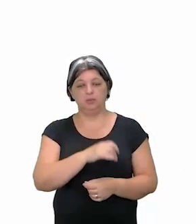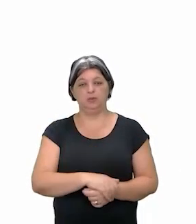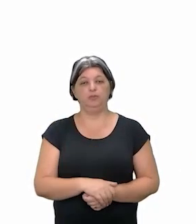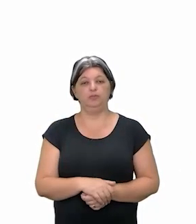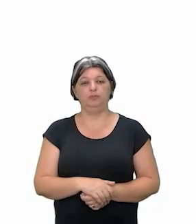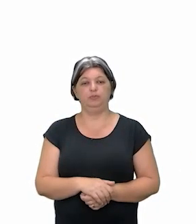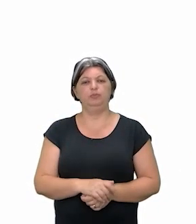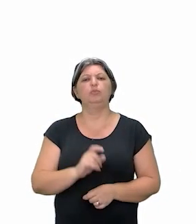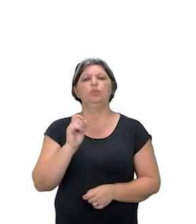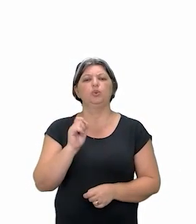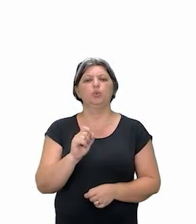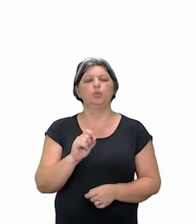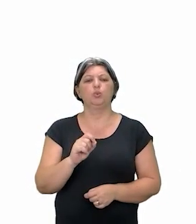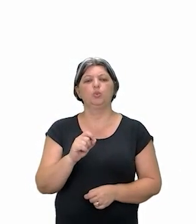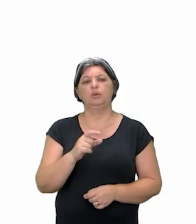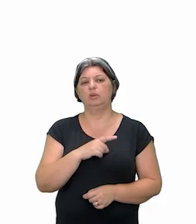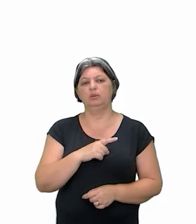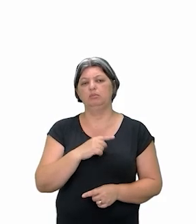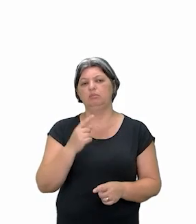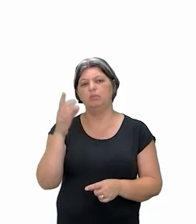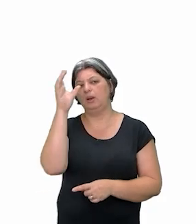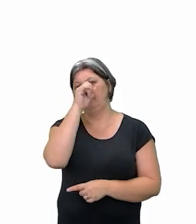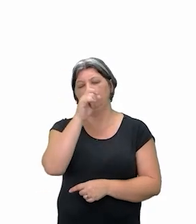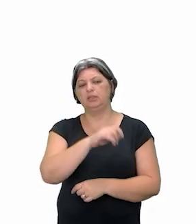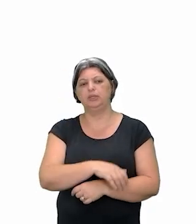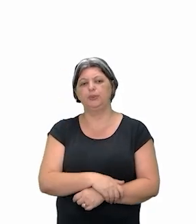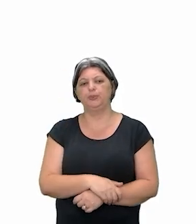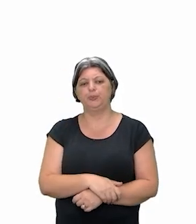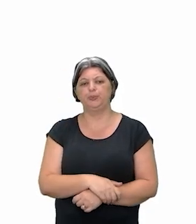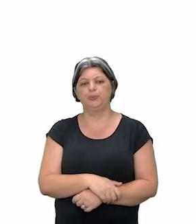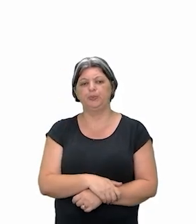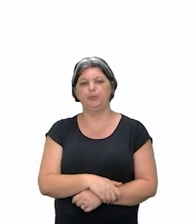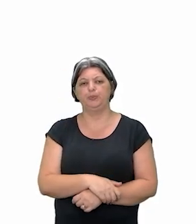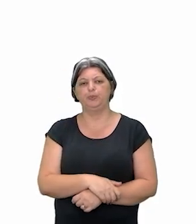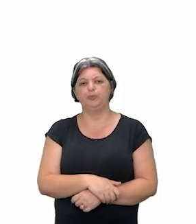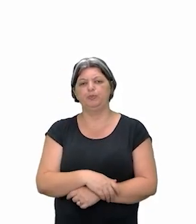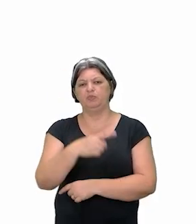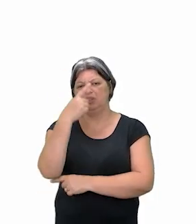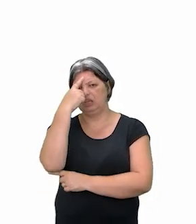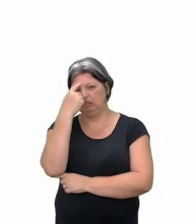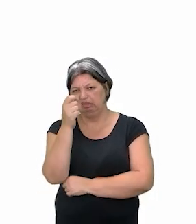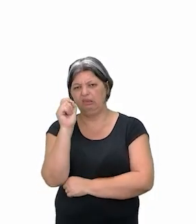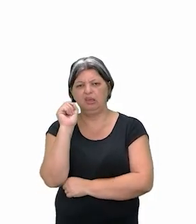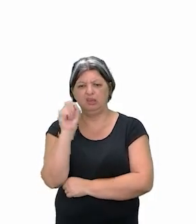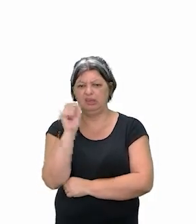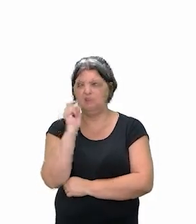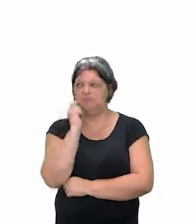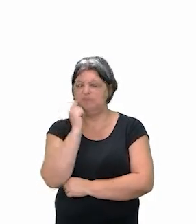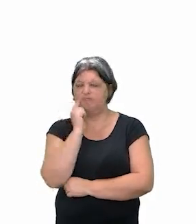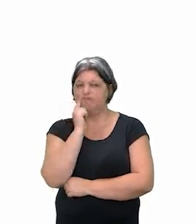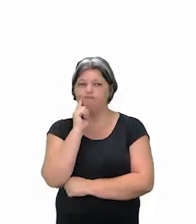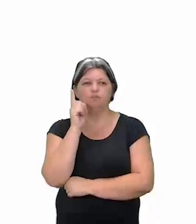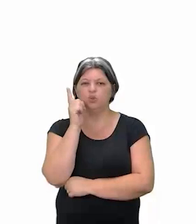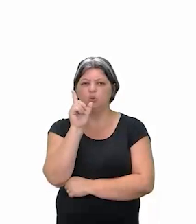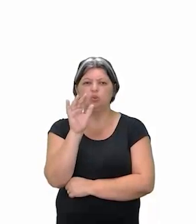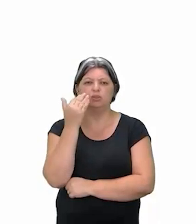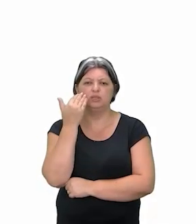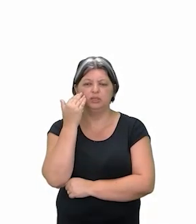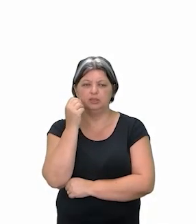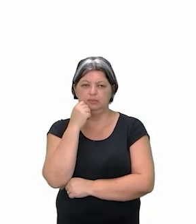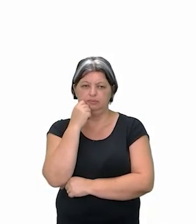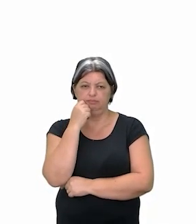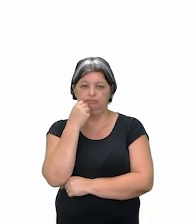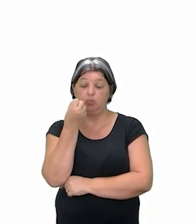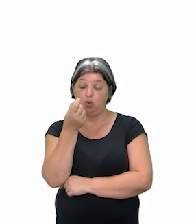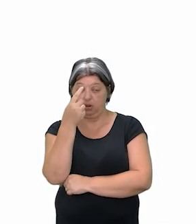que efetivamente estou aprendendo? Que ideias estão obscuras para mim? Ou então, que ideias já